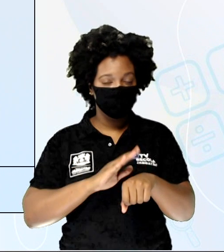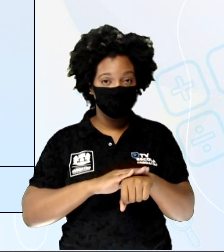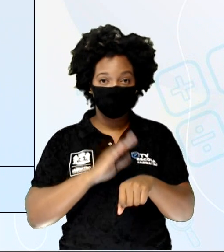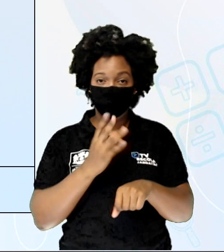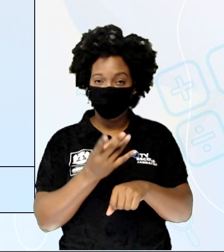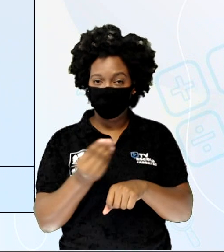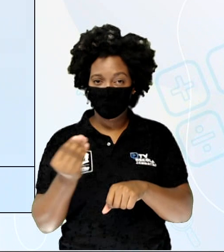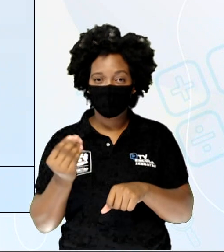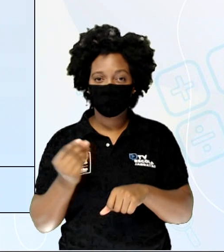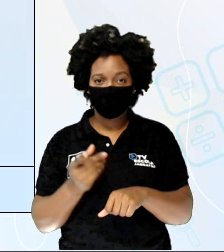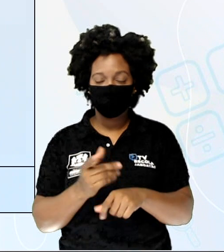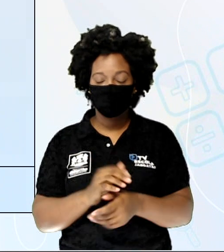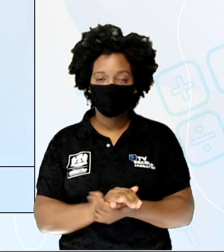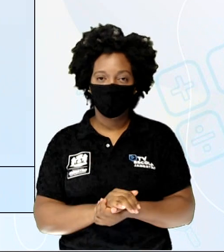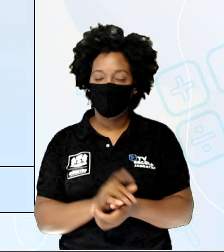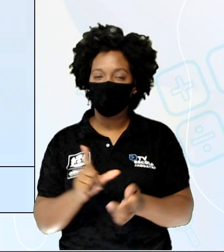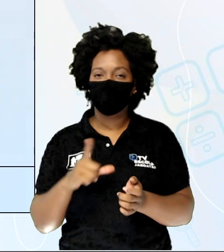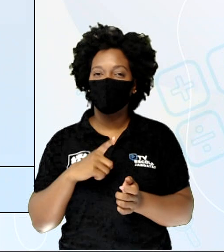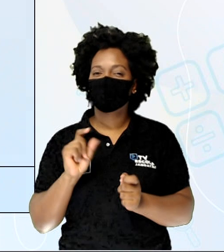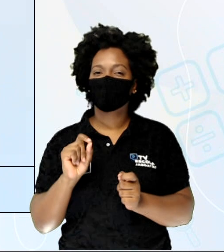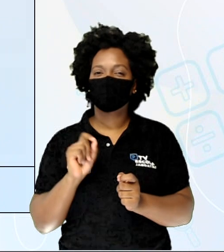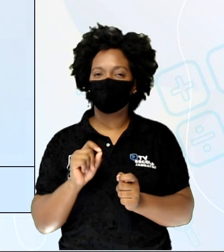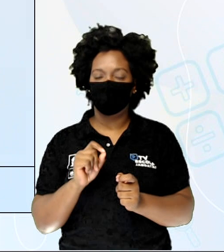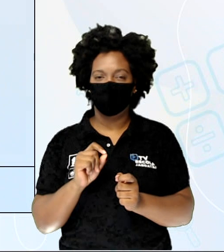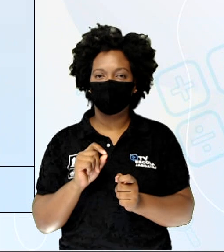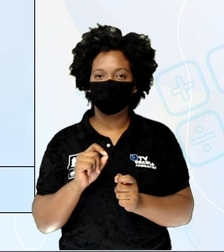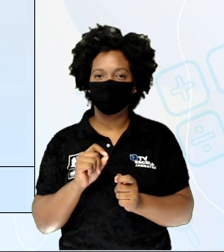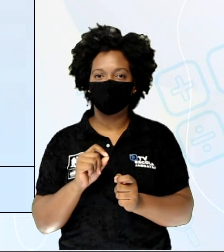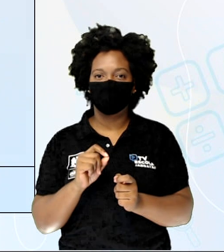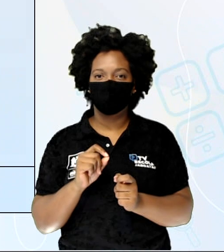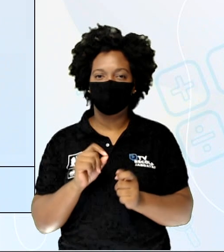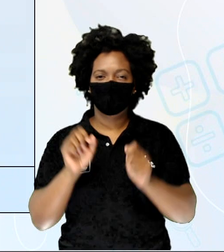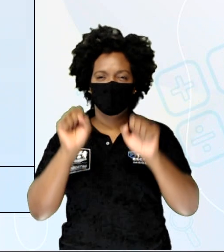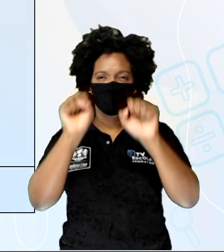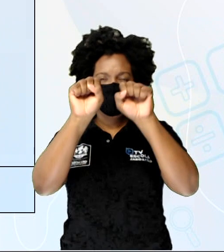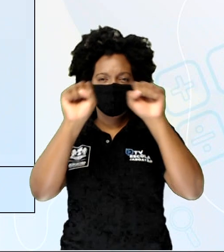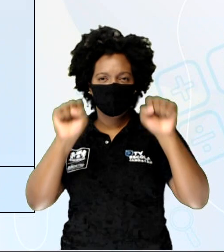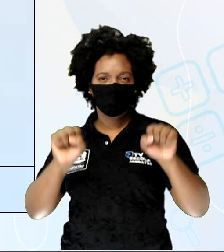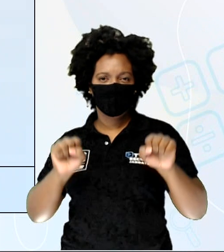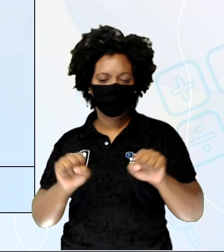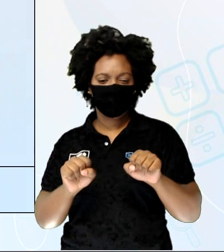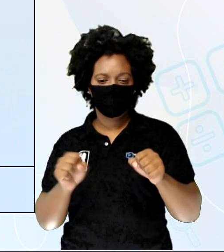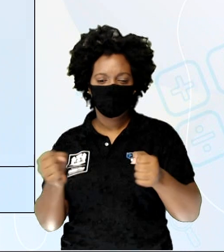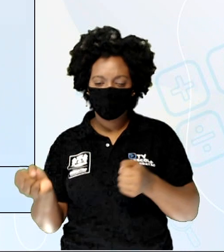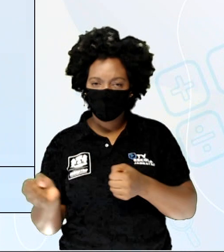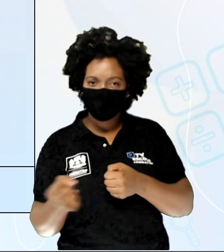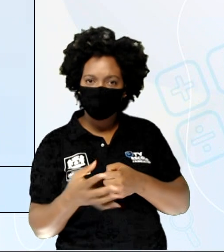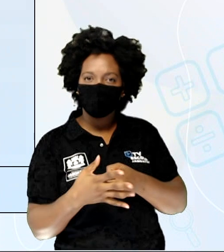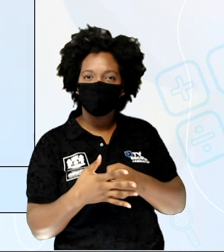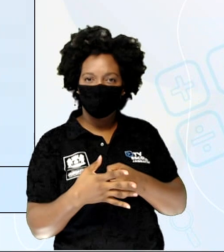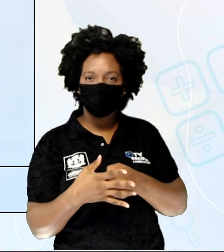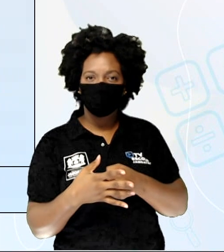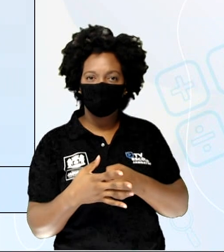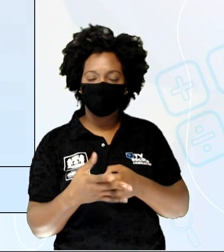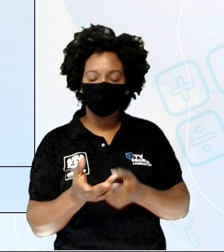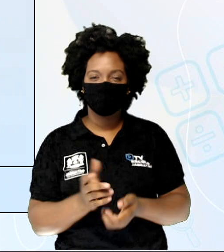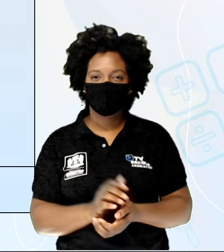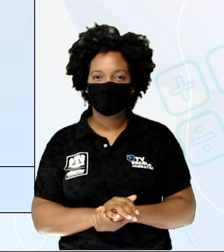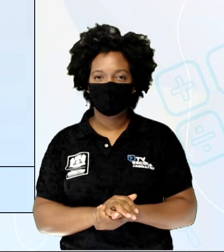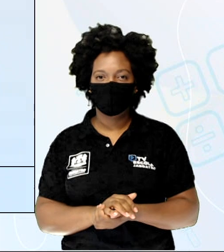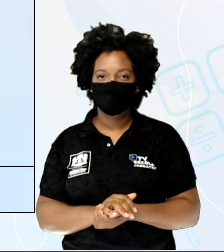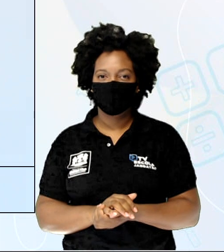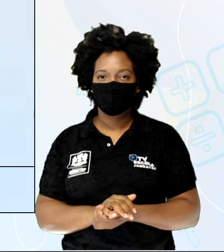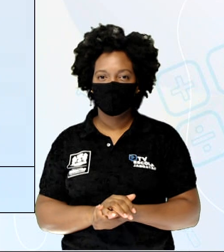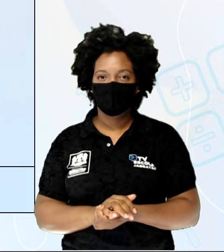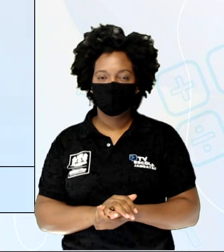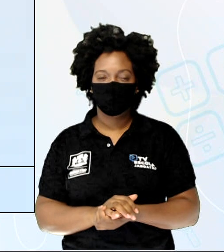chamados ricos. O que é que eles têm mais? Eles têm infraestrutura moderna, veja só. Vejam como é que esses países